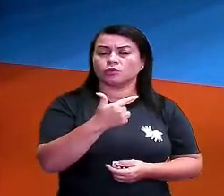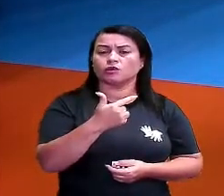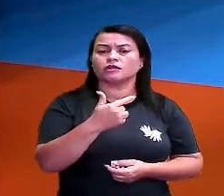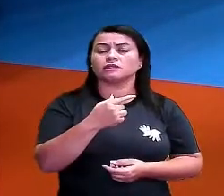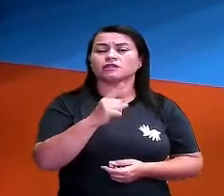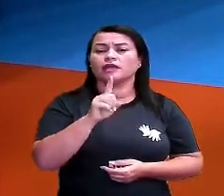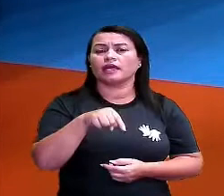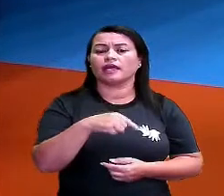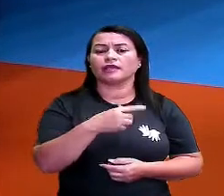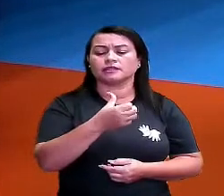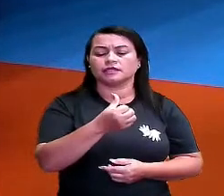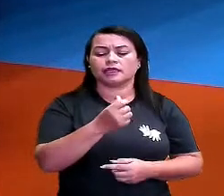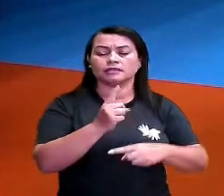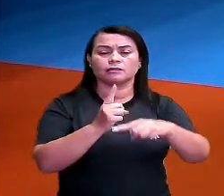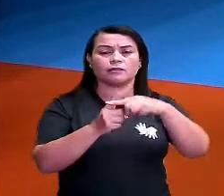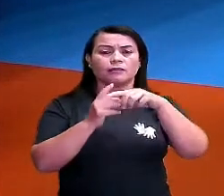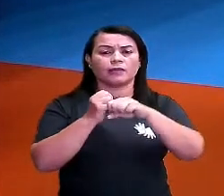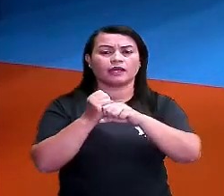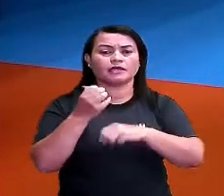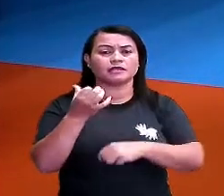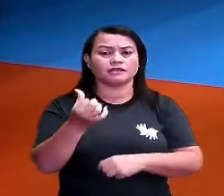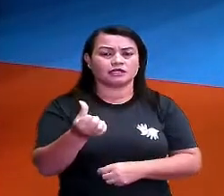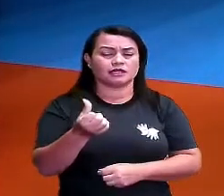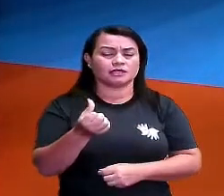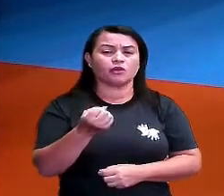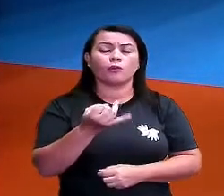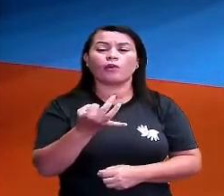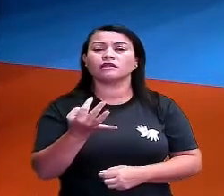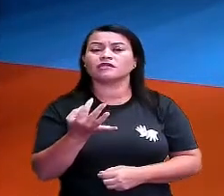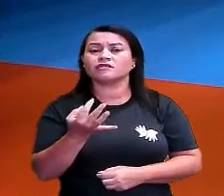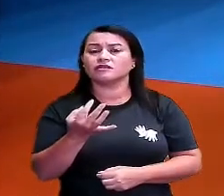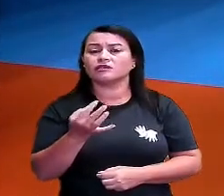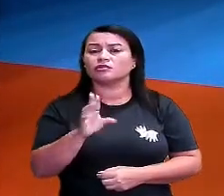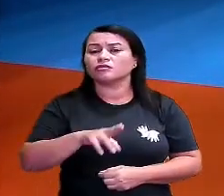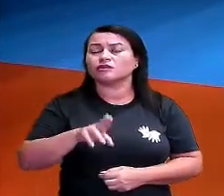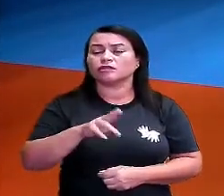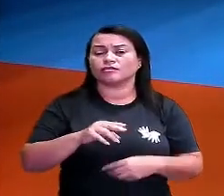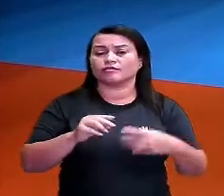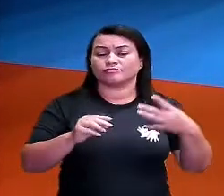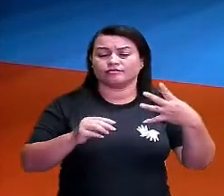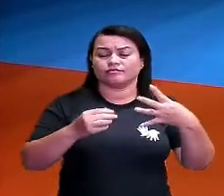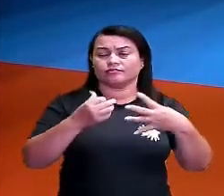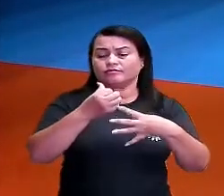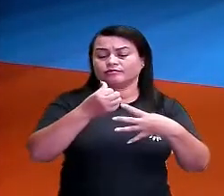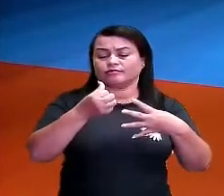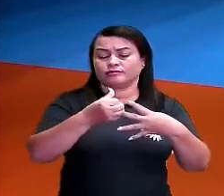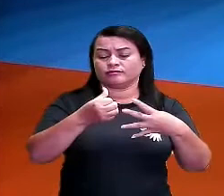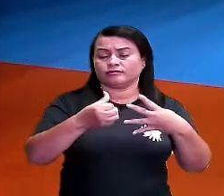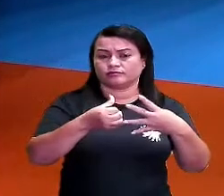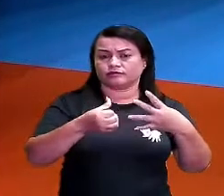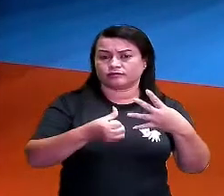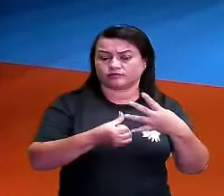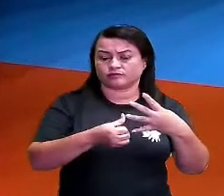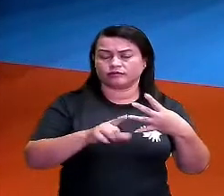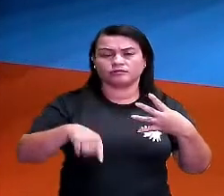mais 6. Então, quantas vezes eu estou usando o número 6? 4 vezes. Beleza? Então, aí vai dar a ideia de você ir raciocinando,